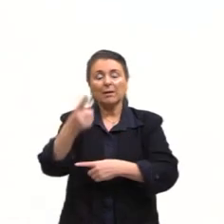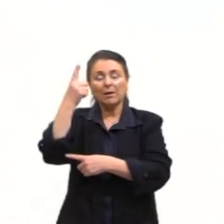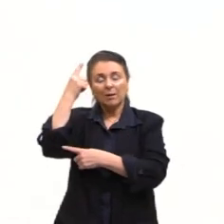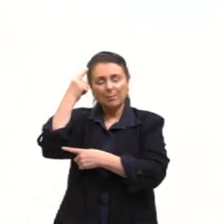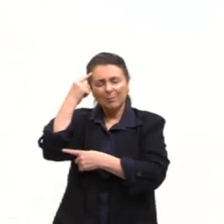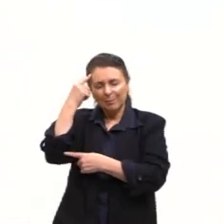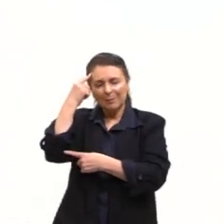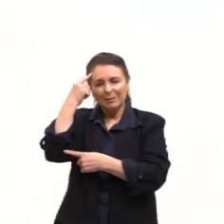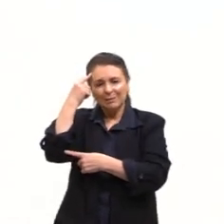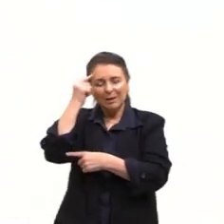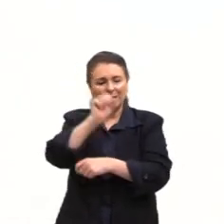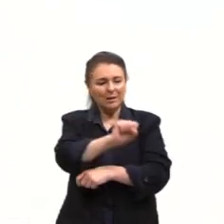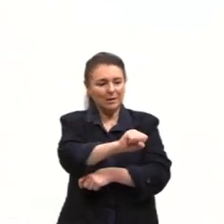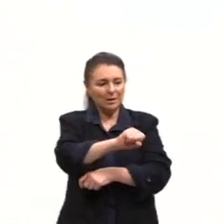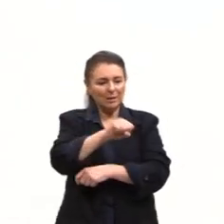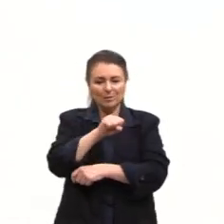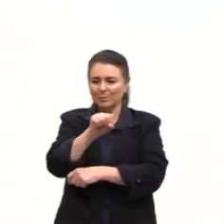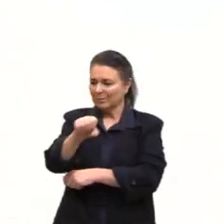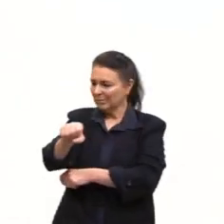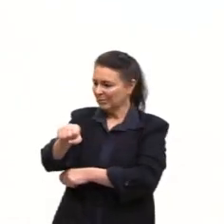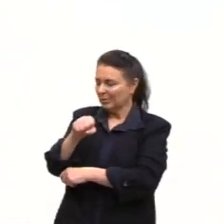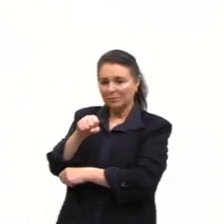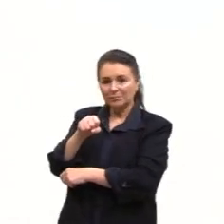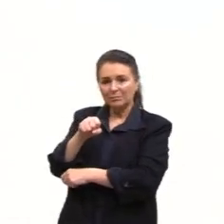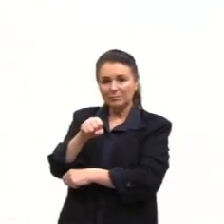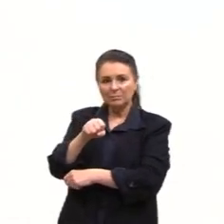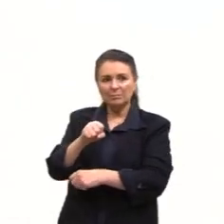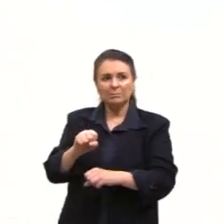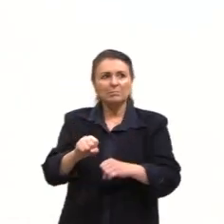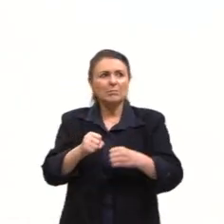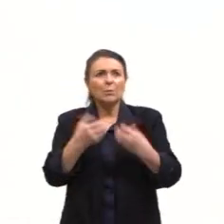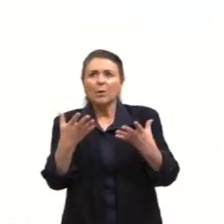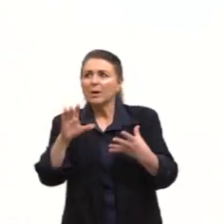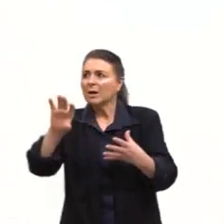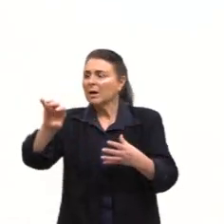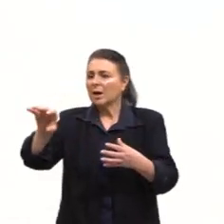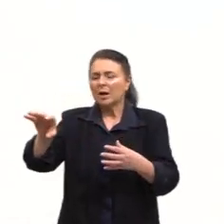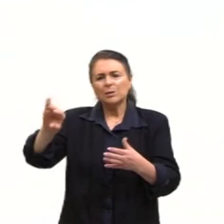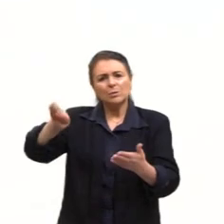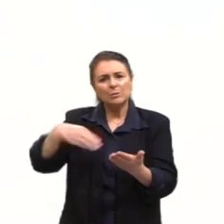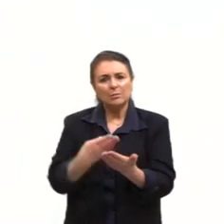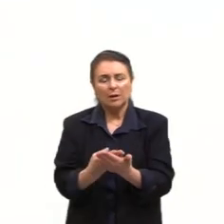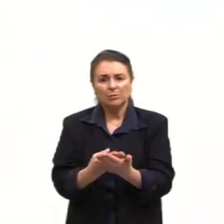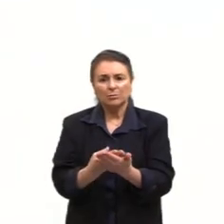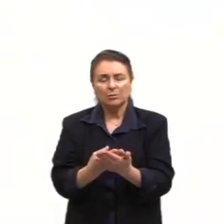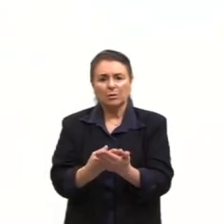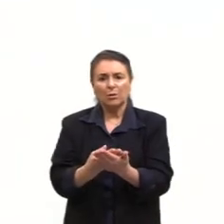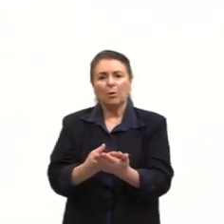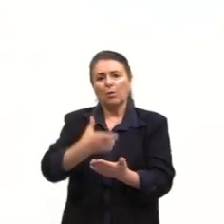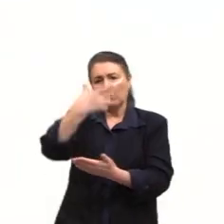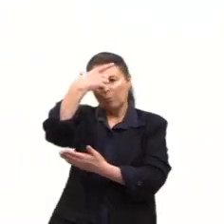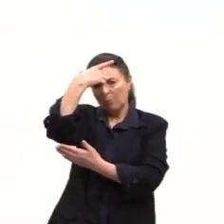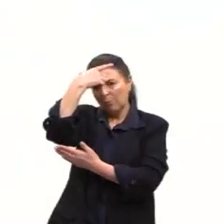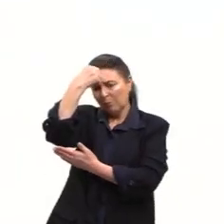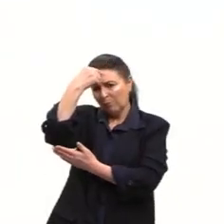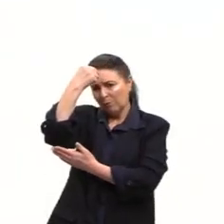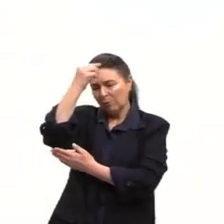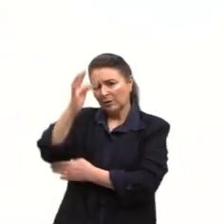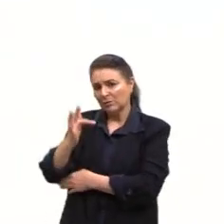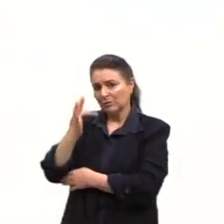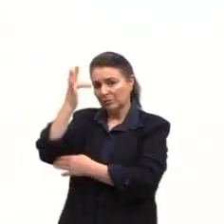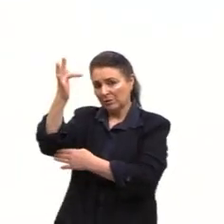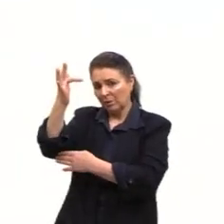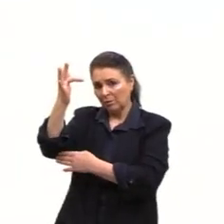Pensem nas portas. Quais oportunidades vocês querem? Uma faculdade federal? Vocês querem uma bolsa numa faculdade